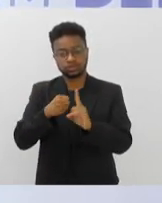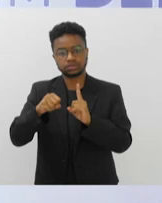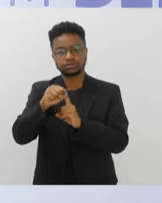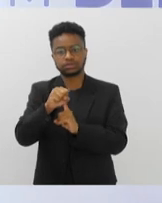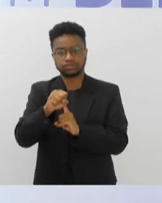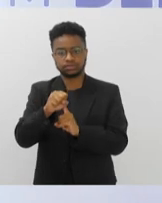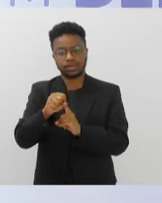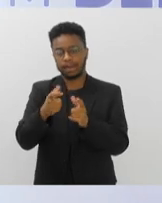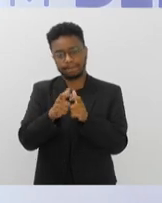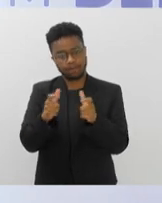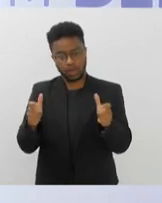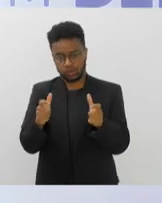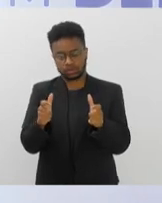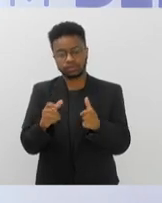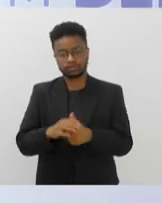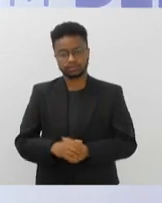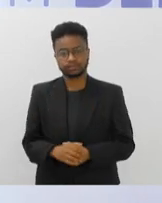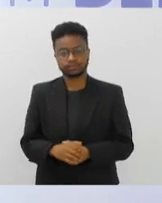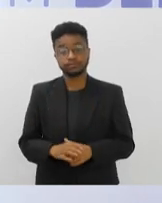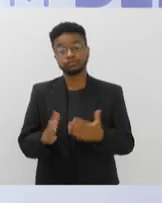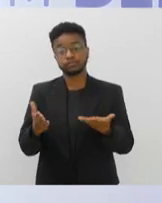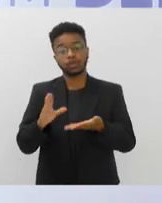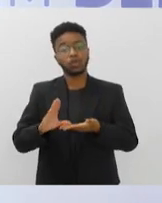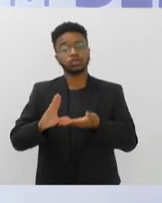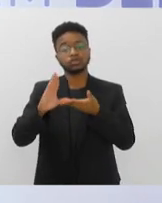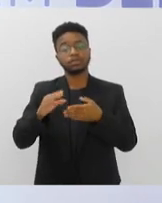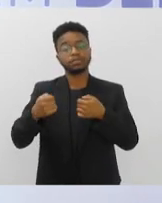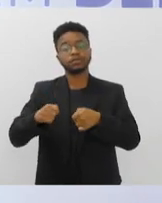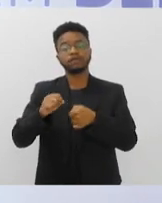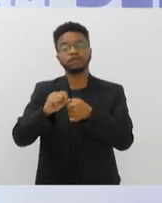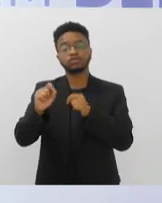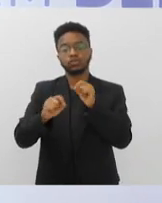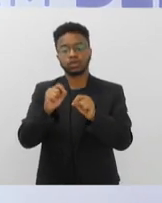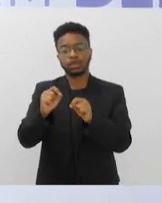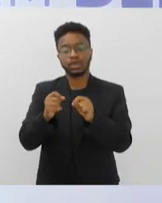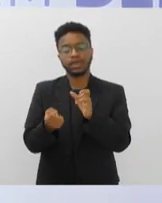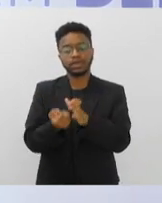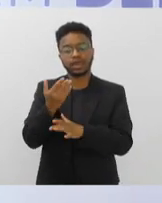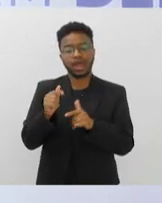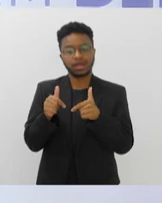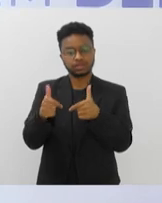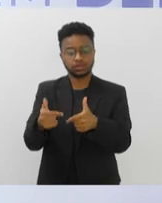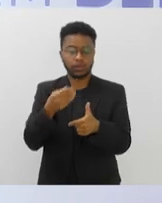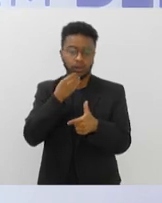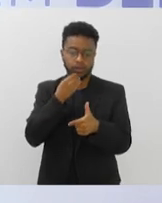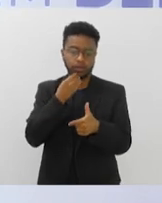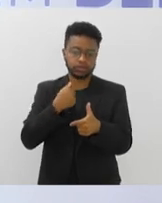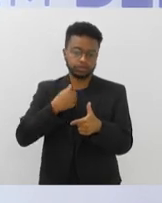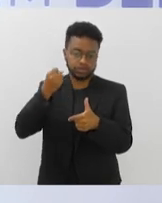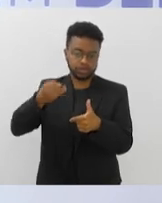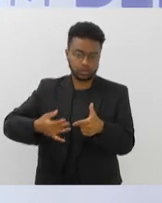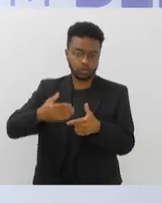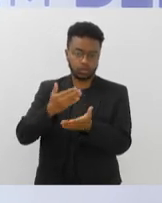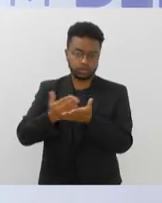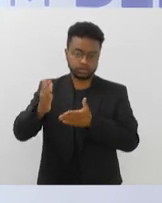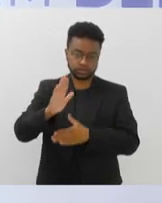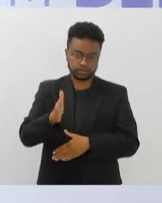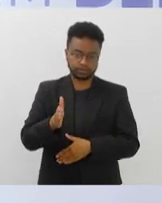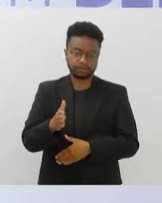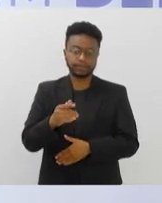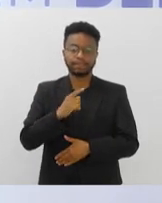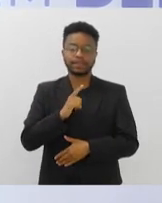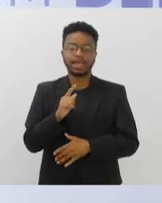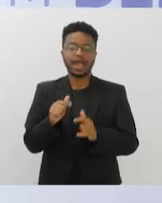a maioria das vezes então que que os conselhos de direitos tê que fazer deliberar ações igual expliquei no começo deliberar ações essas